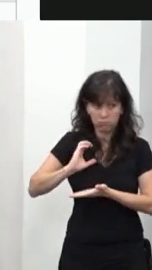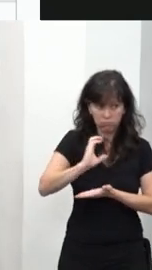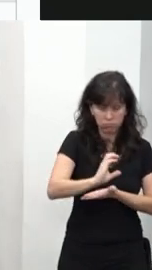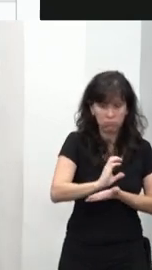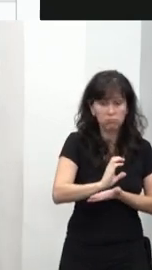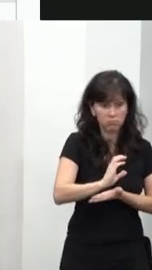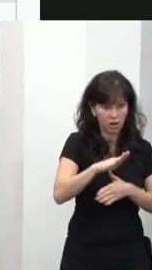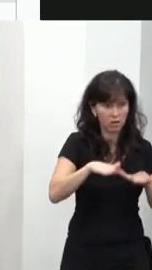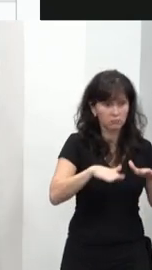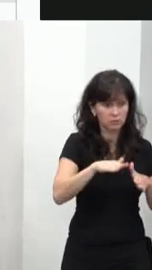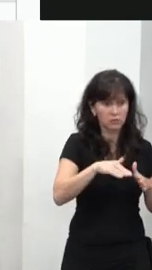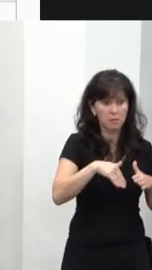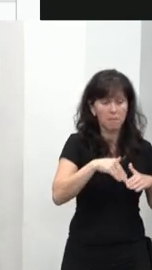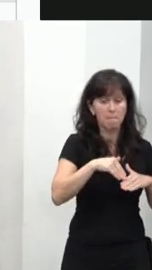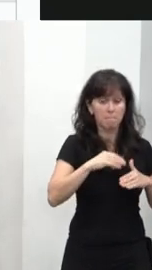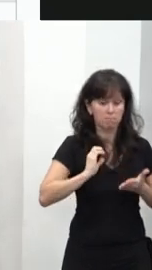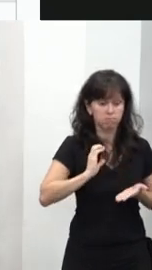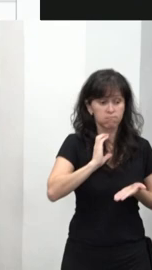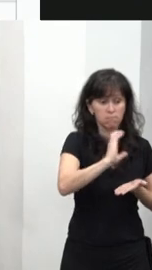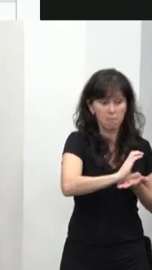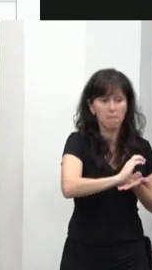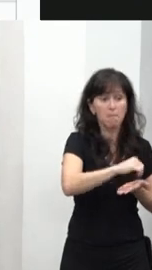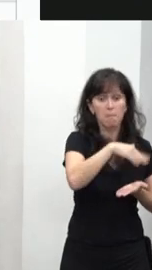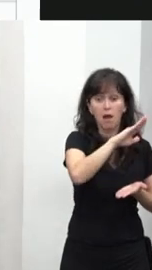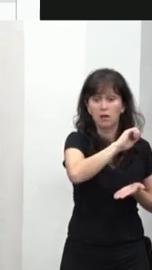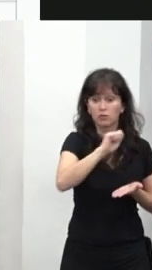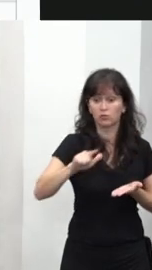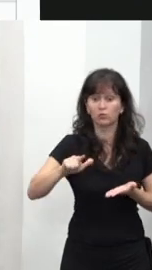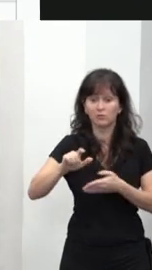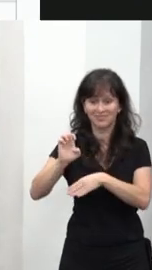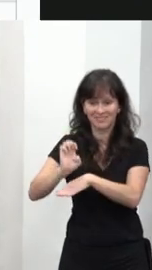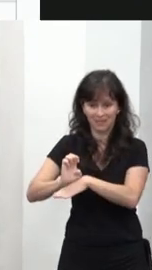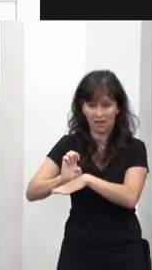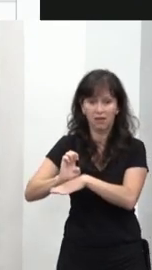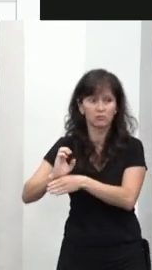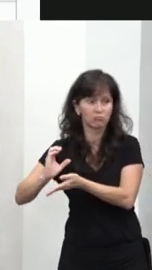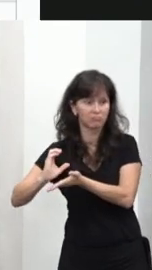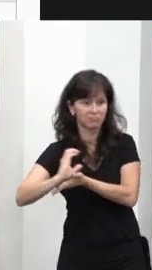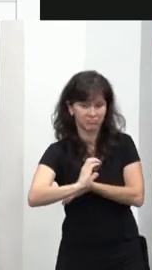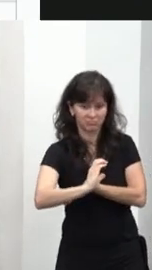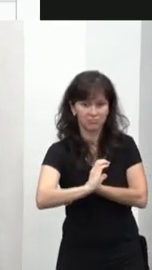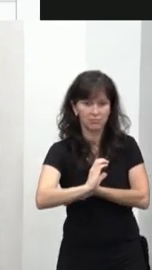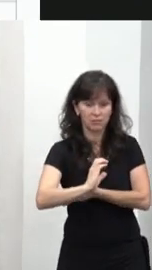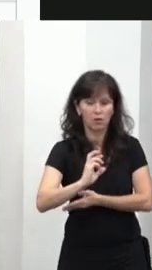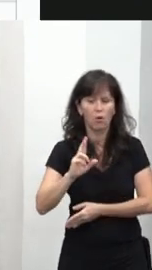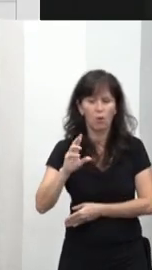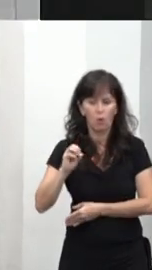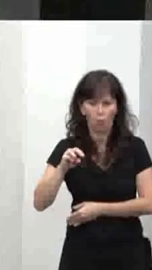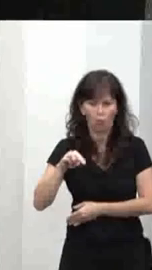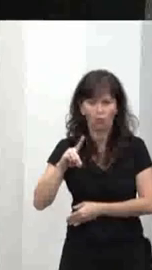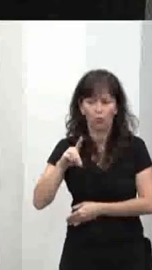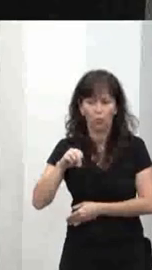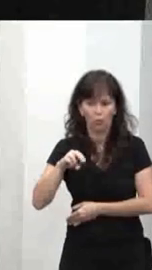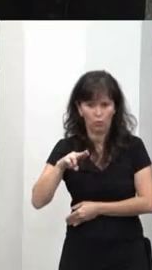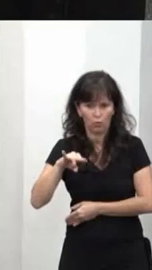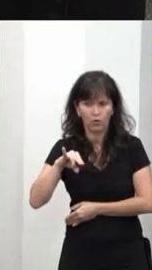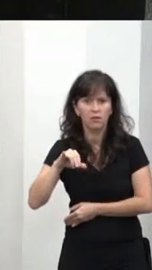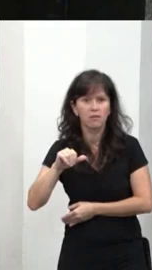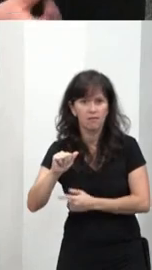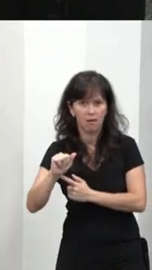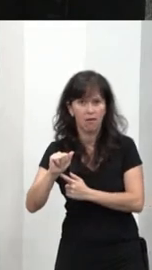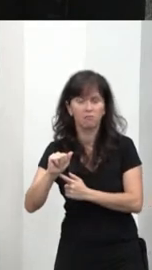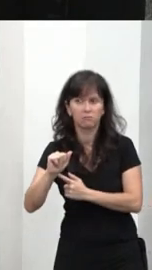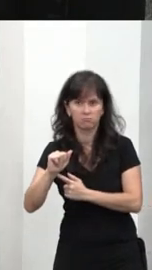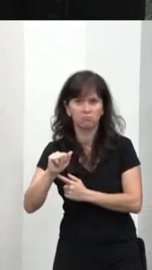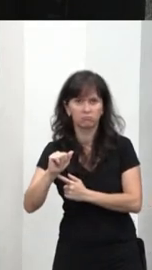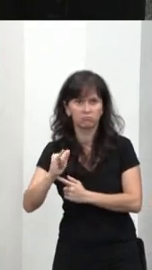da Cultura eu tive com secretário de Rondônia eles Tiago eu tenho 500 mil aqui era cultura educação turismo na